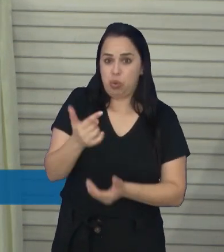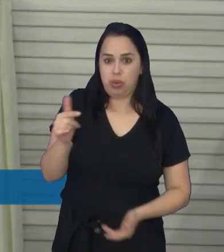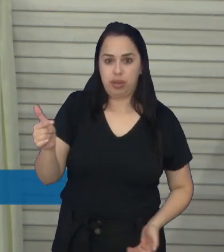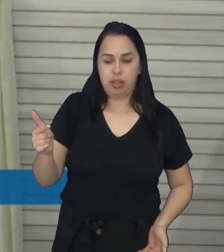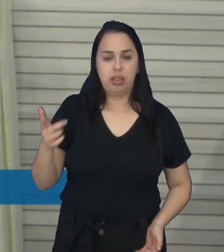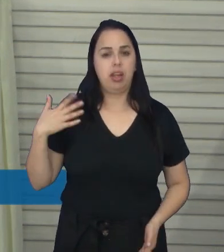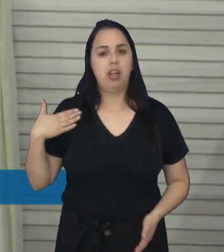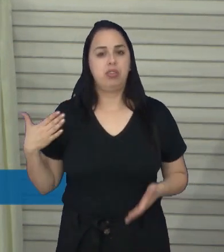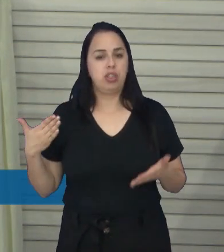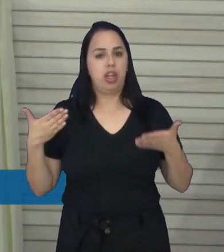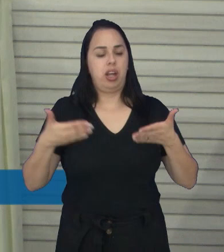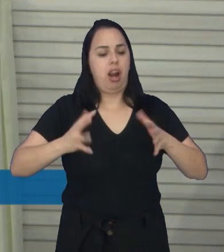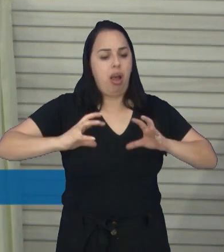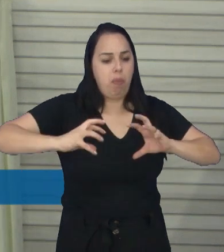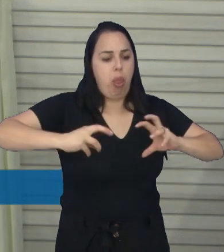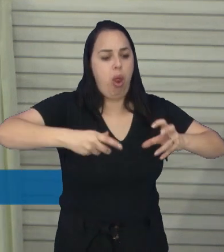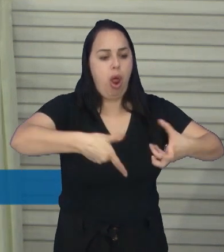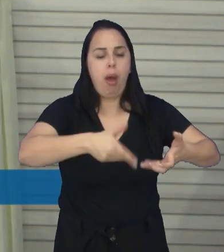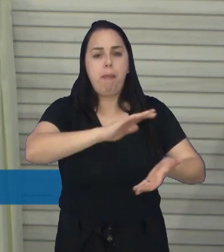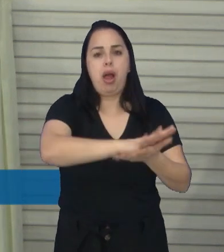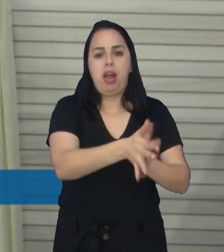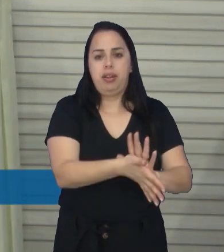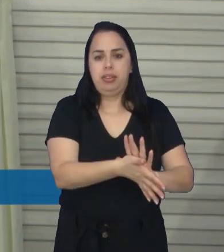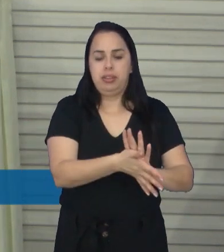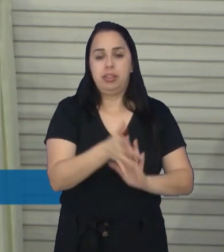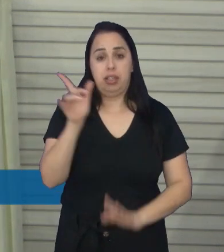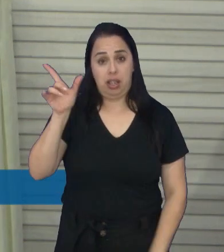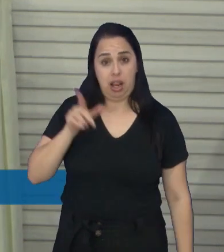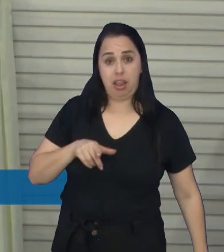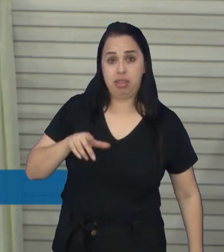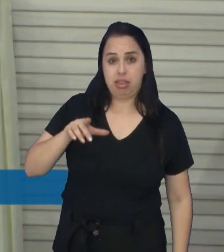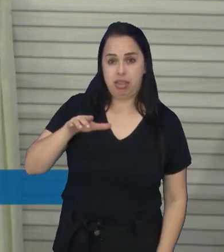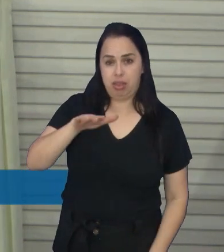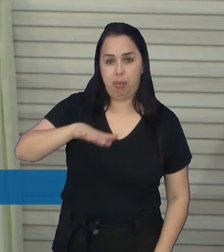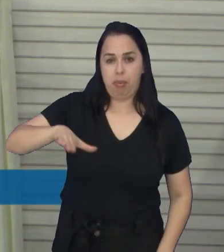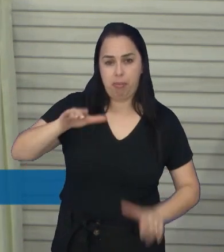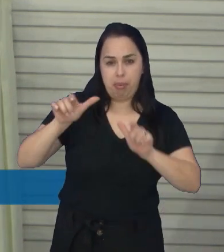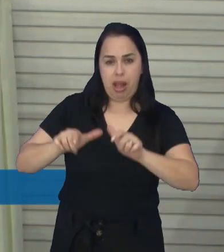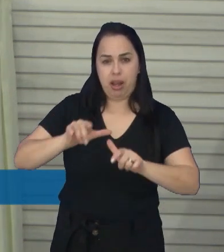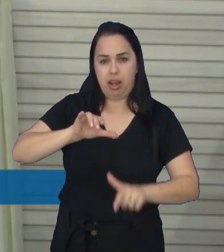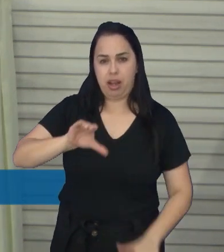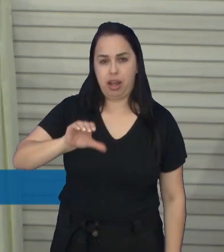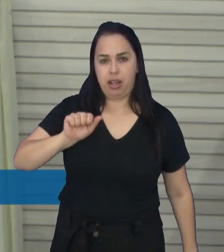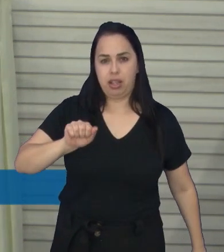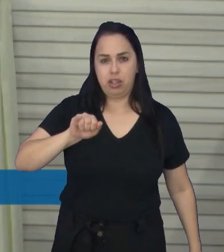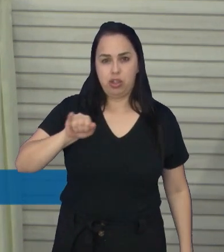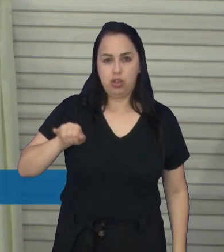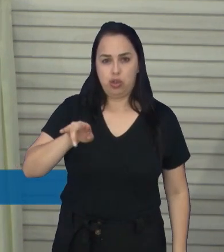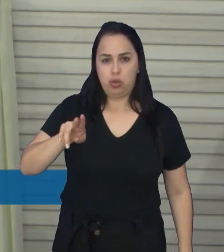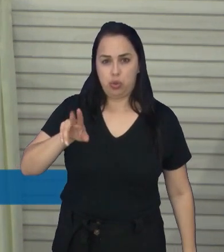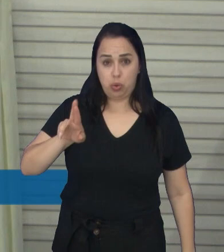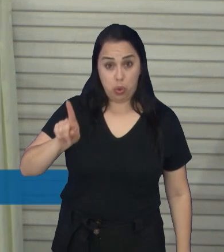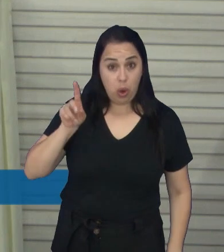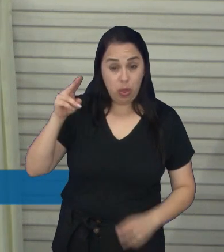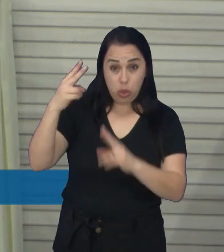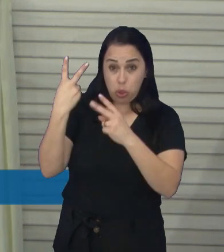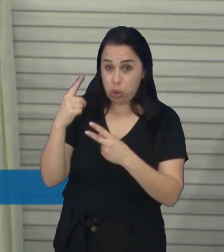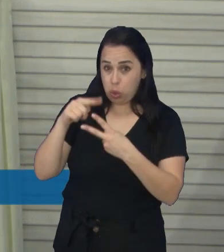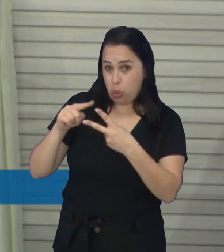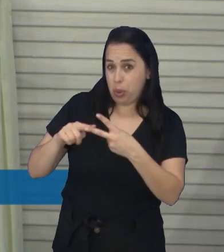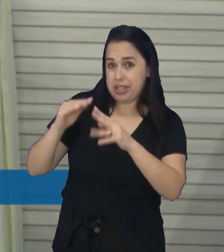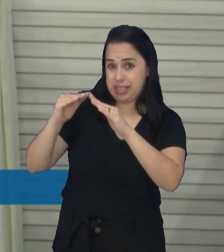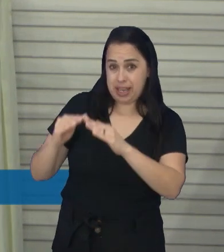lá dê mole ponto acabou lá no Cajuru São nesse ano duas casas foram demolidas